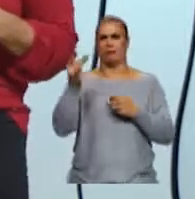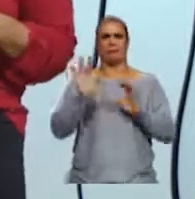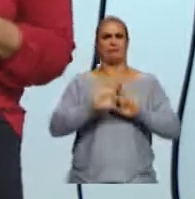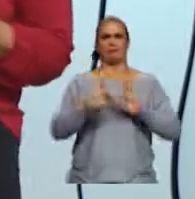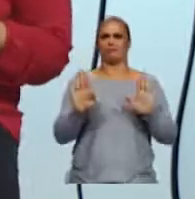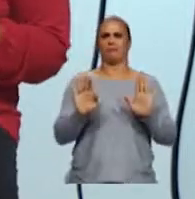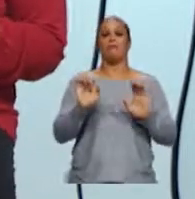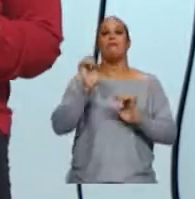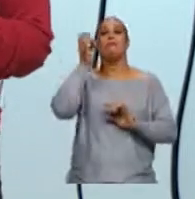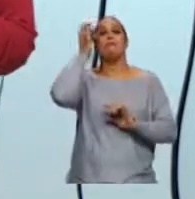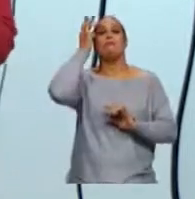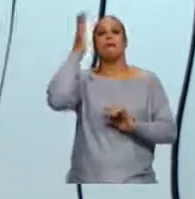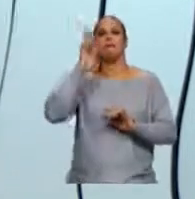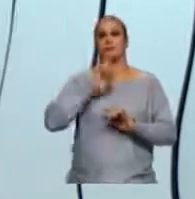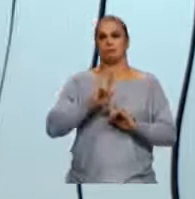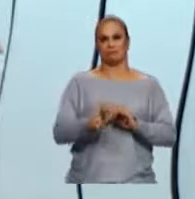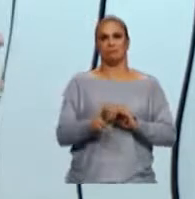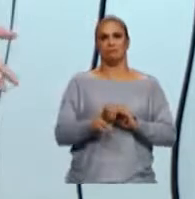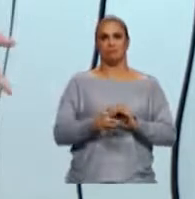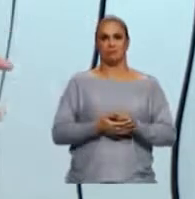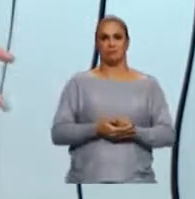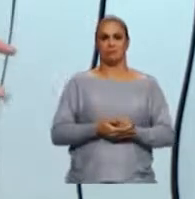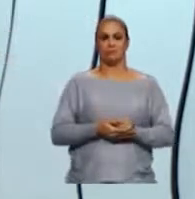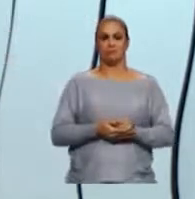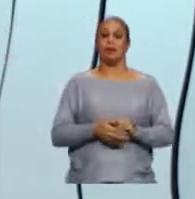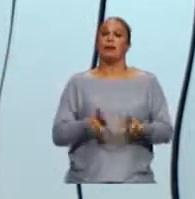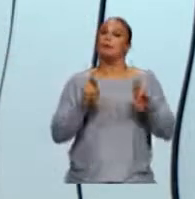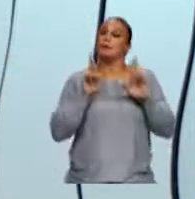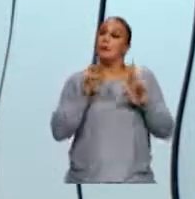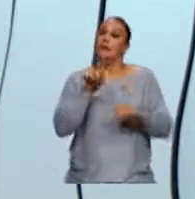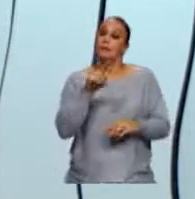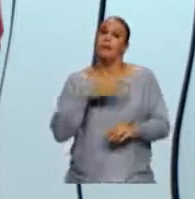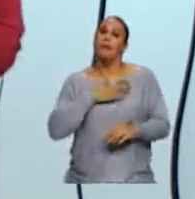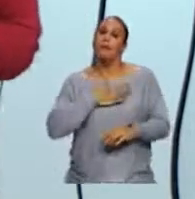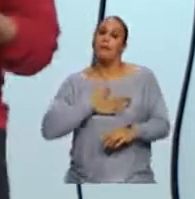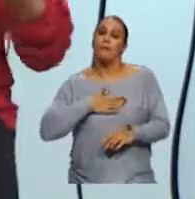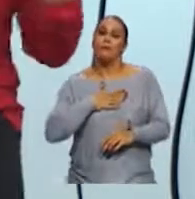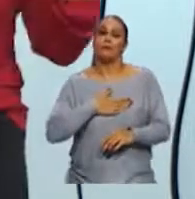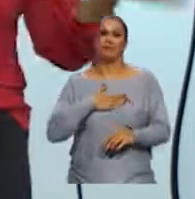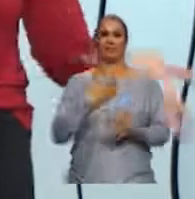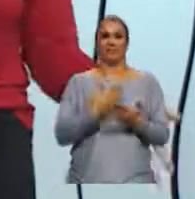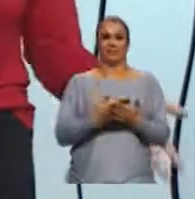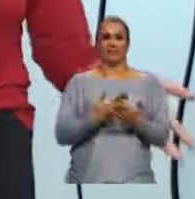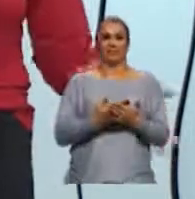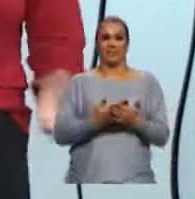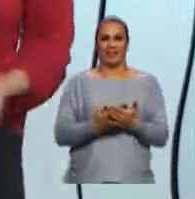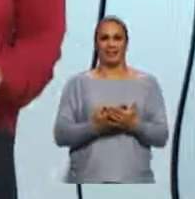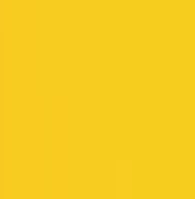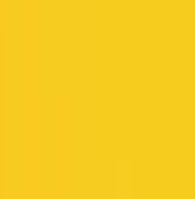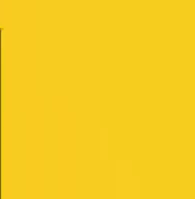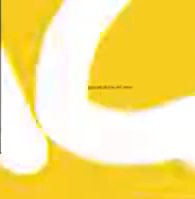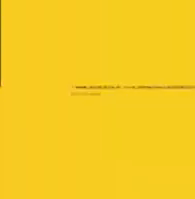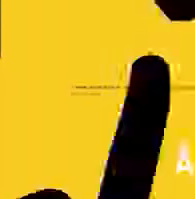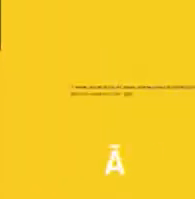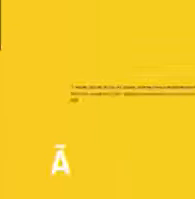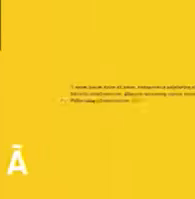as questões. Espero que você tenha gostado da aula e até a próxima.